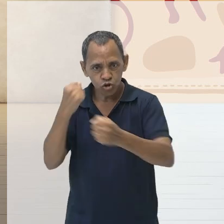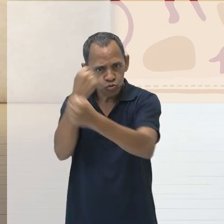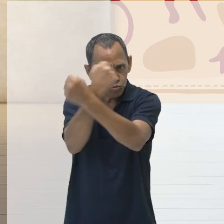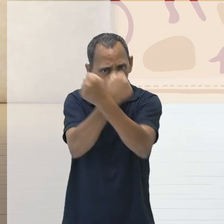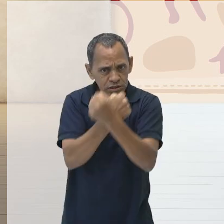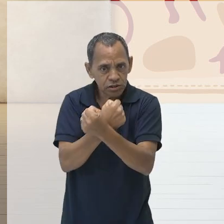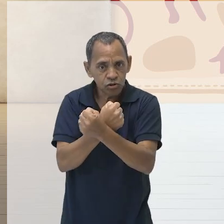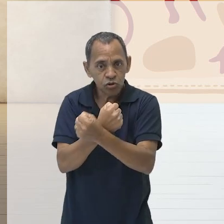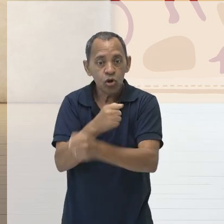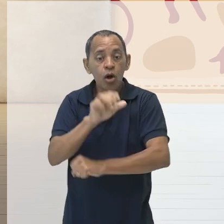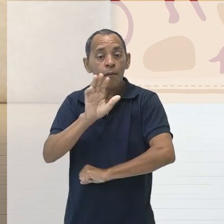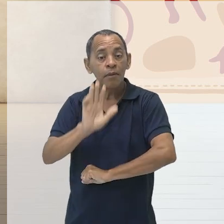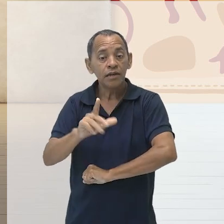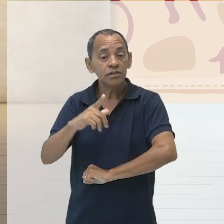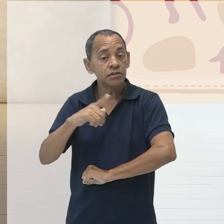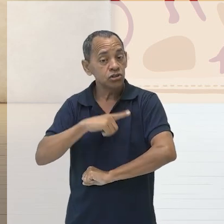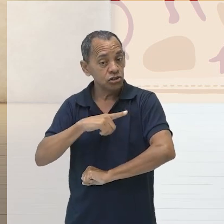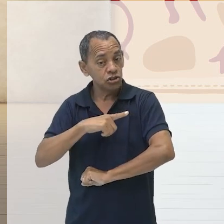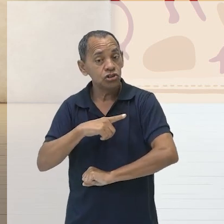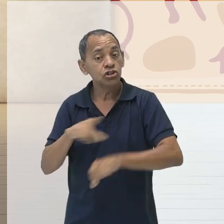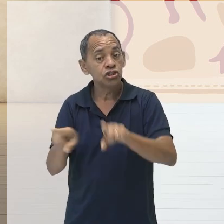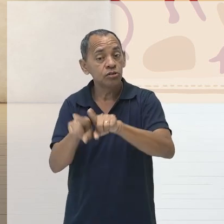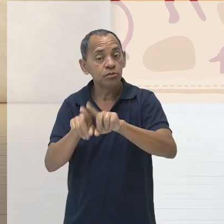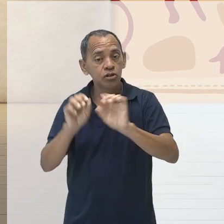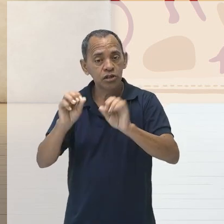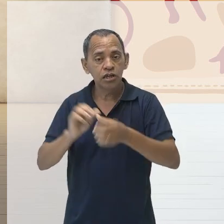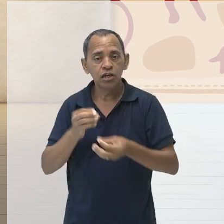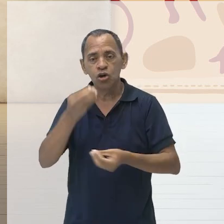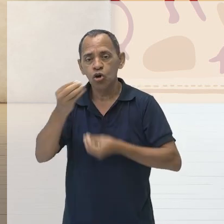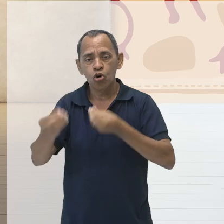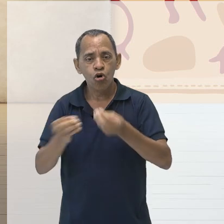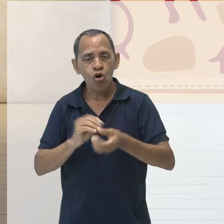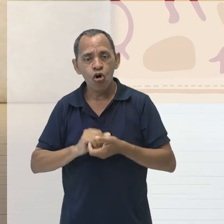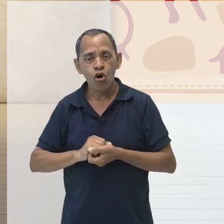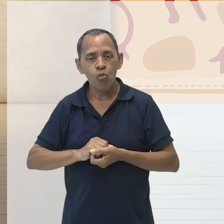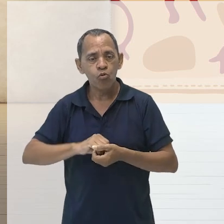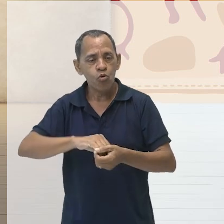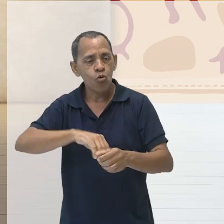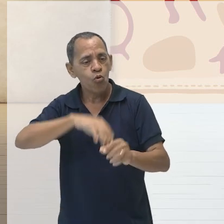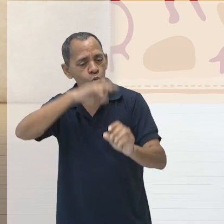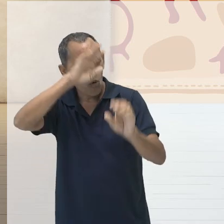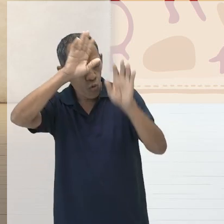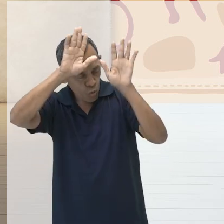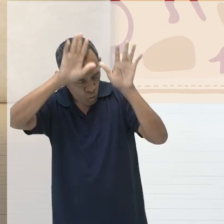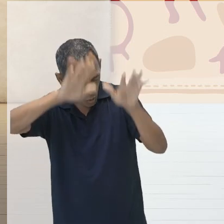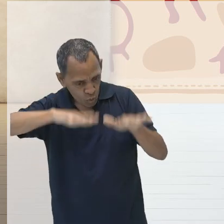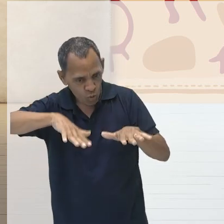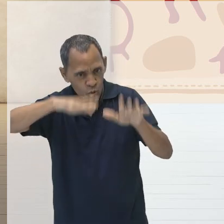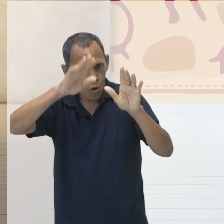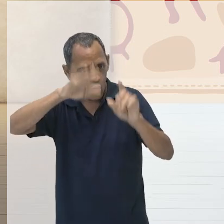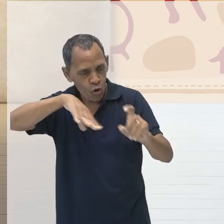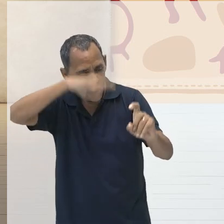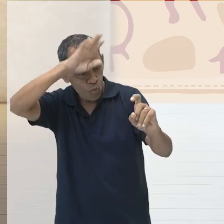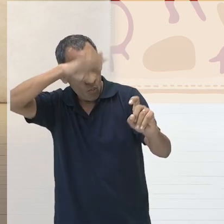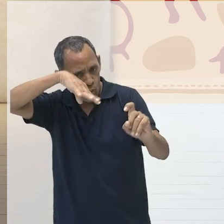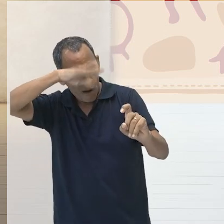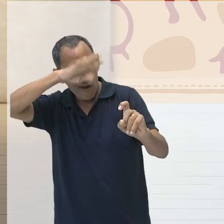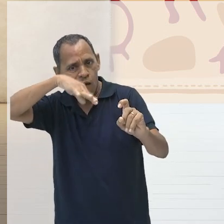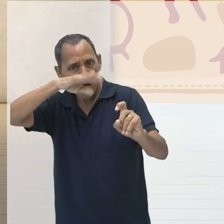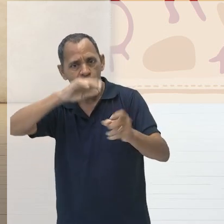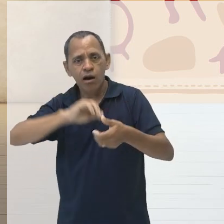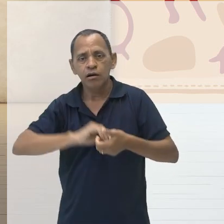mas também passou a fazer parte de cultos às divindades, tem a questão